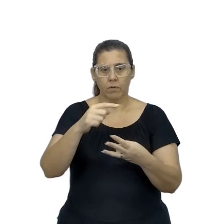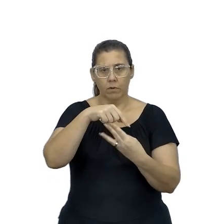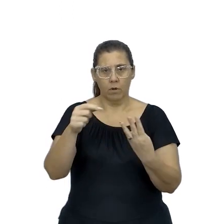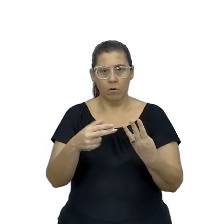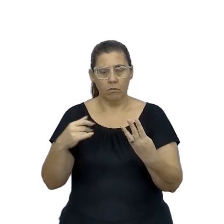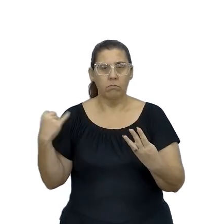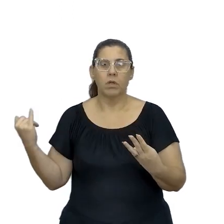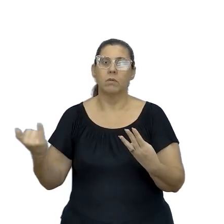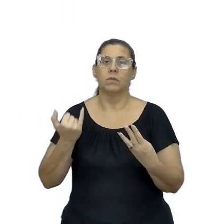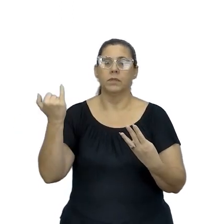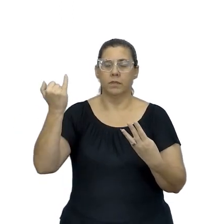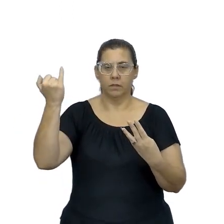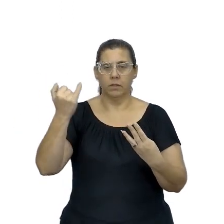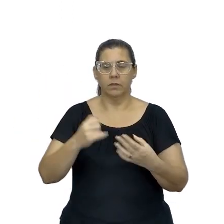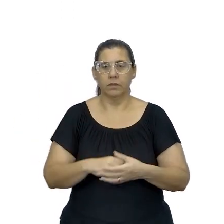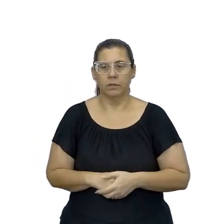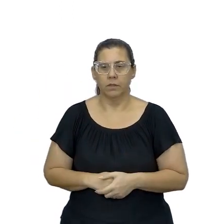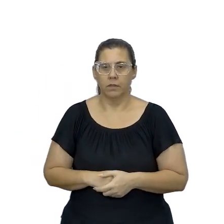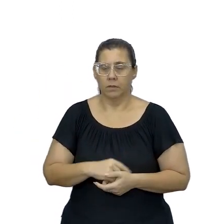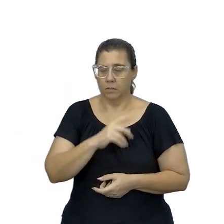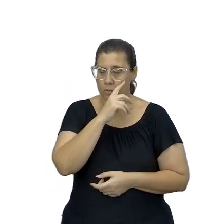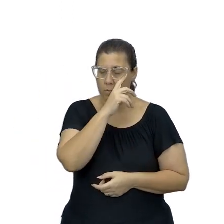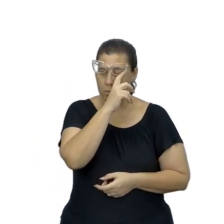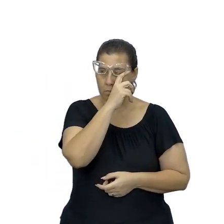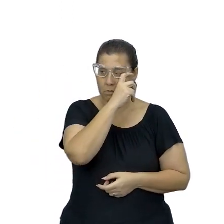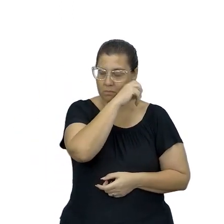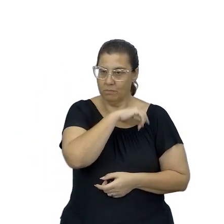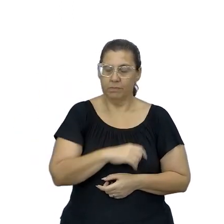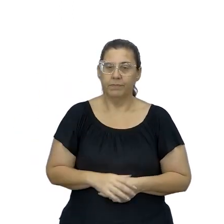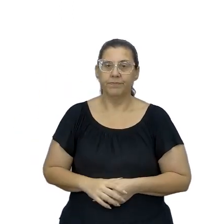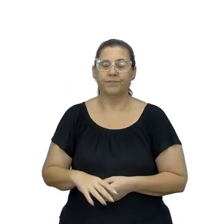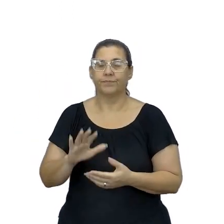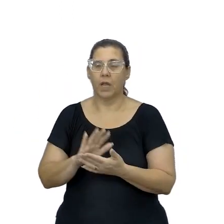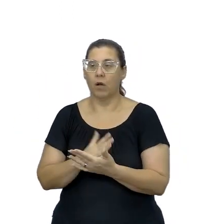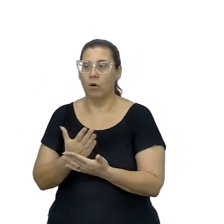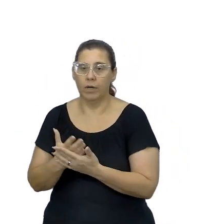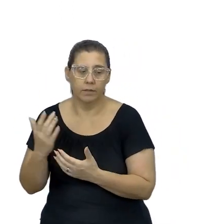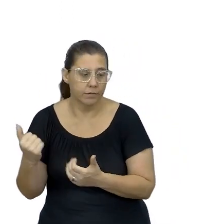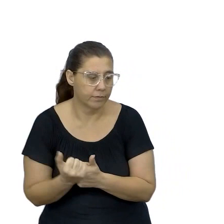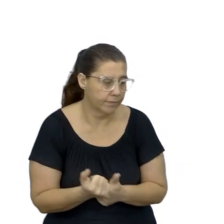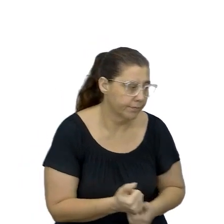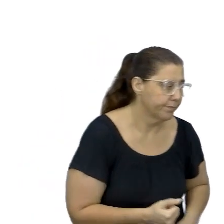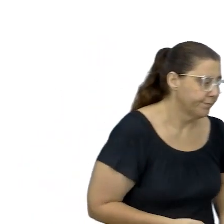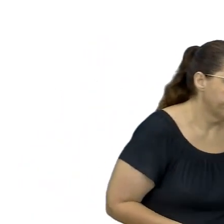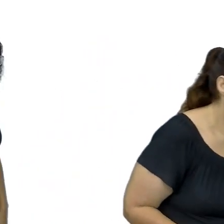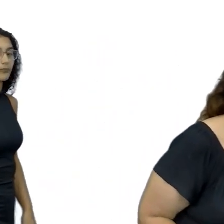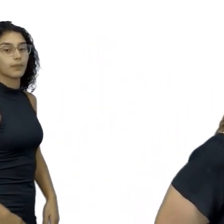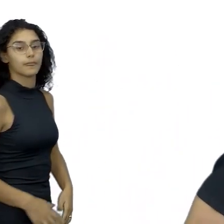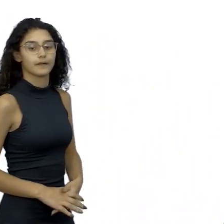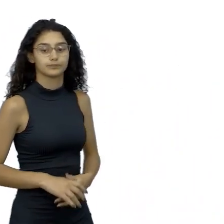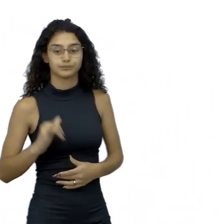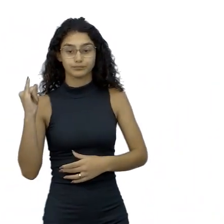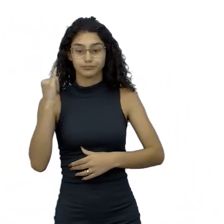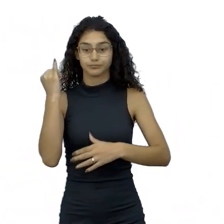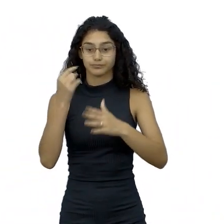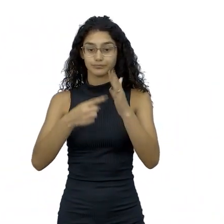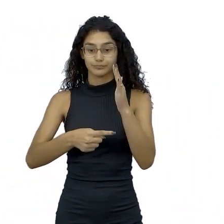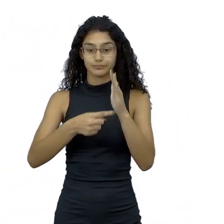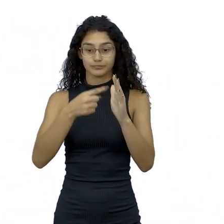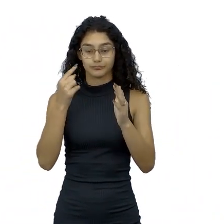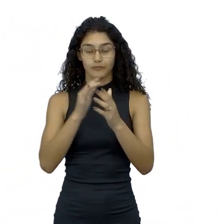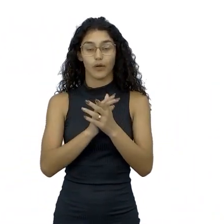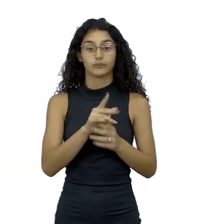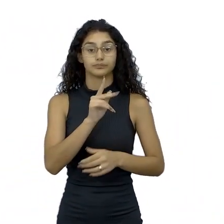período na sua obra, ele deixou mais claro, ele falou como, né, colocou como muito importante. Primeiro, né,